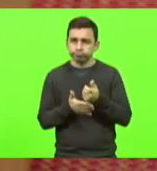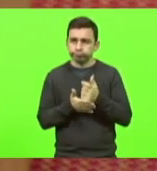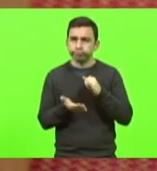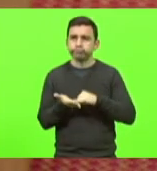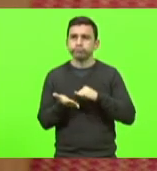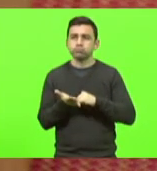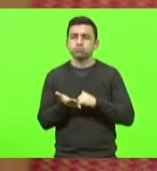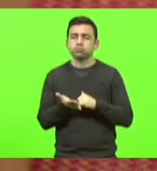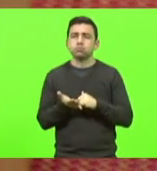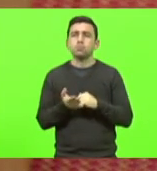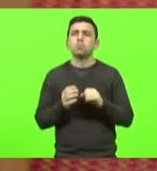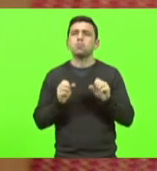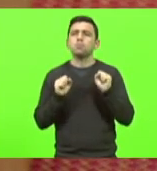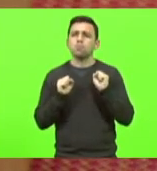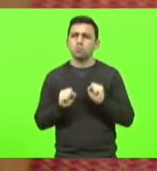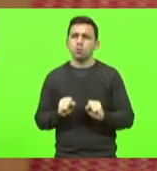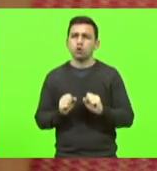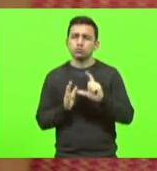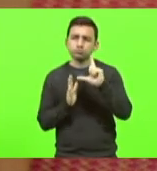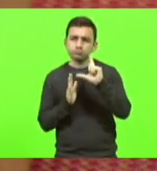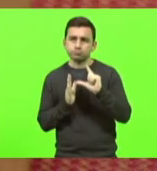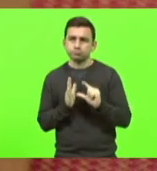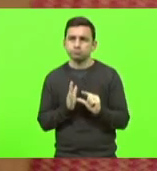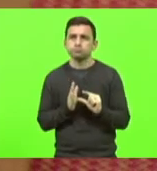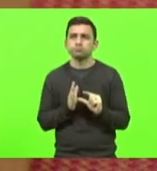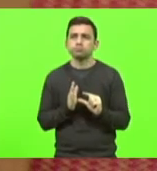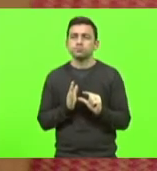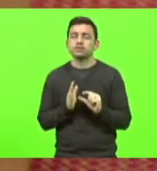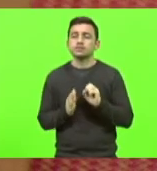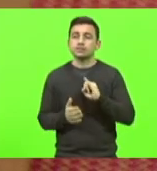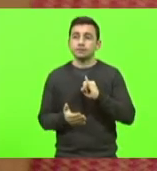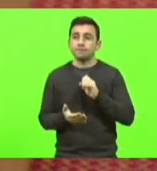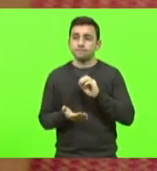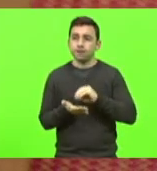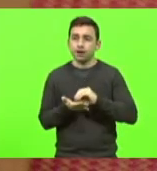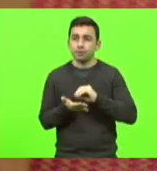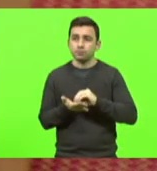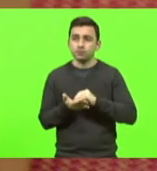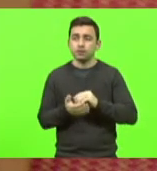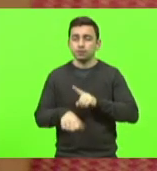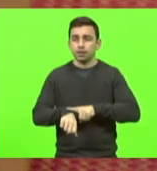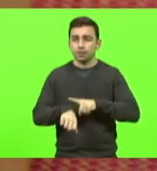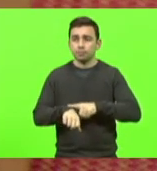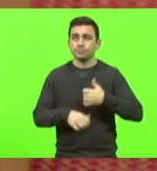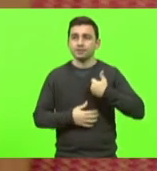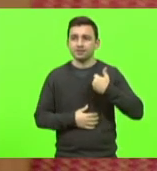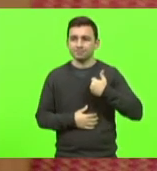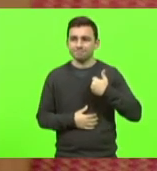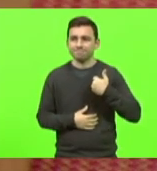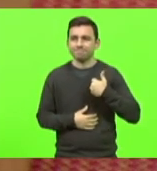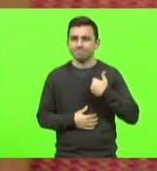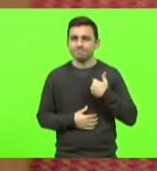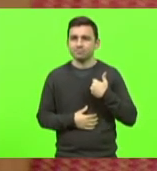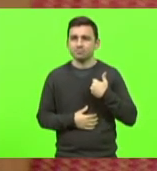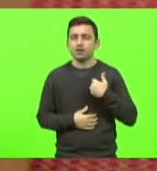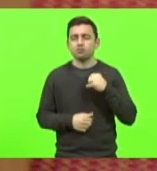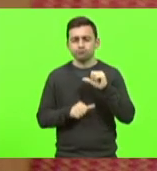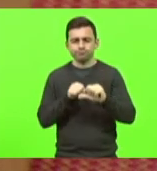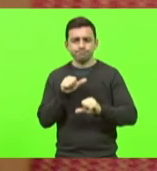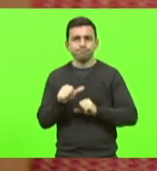pode reduzir isso não que falta no tempo da idade tem uma alteração